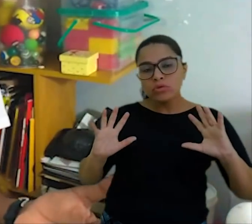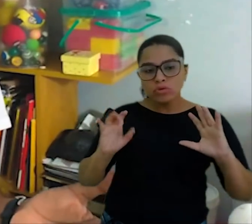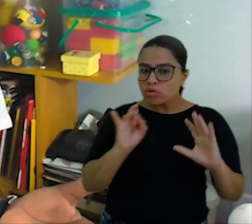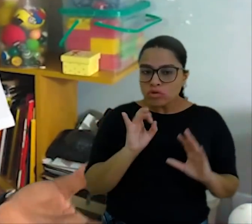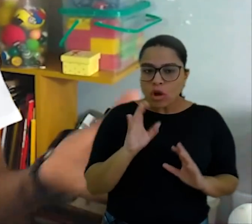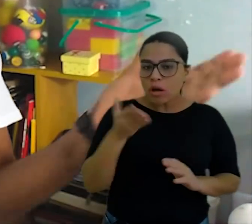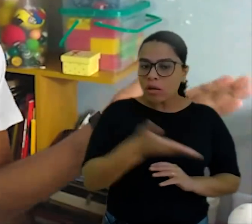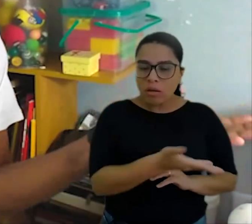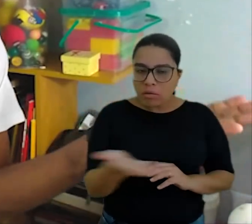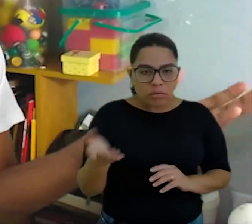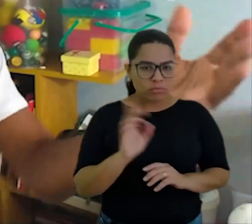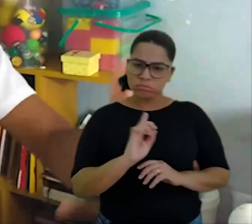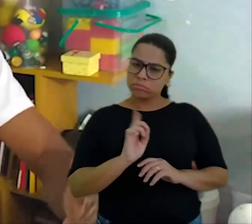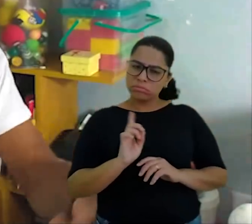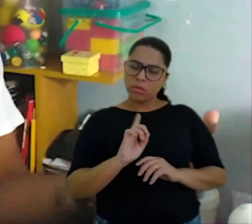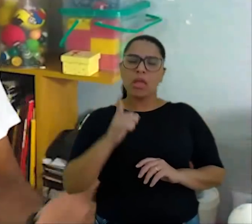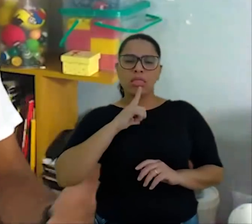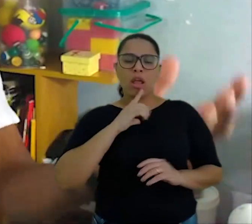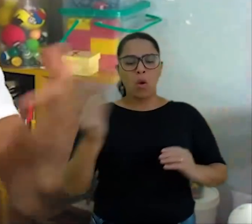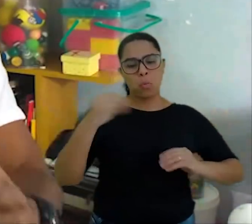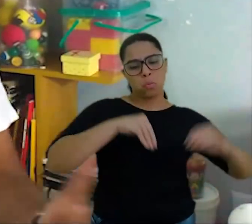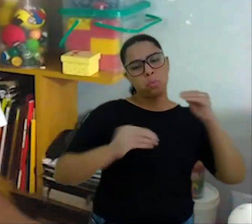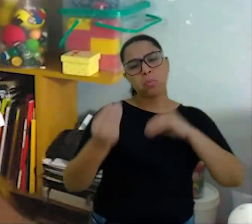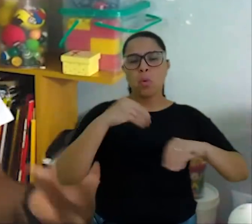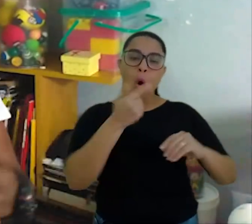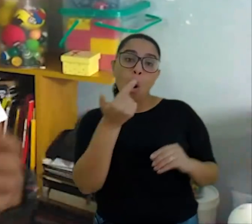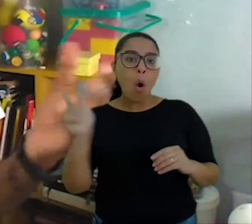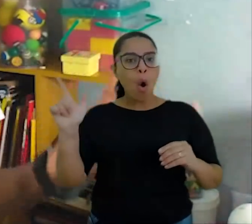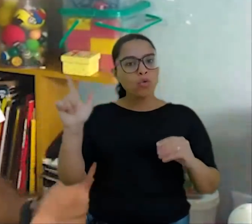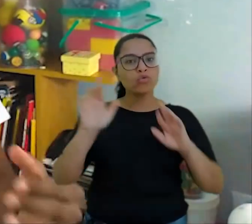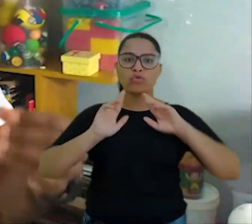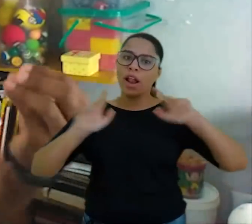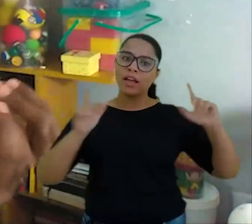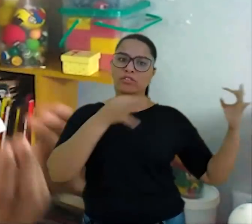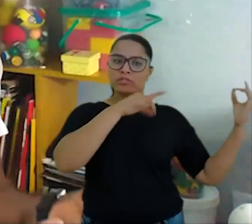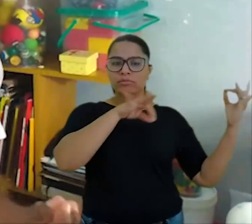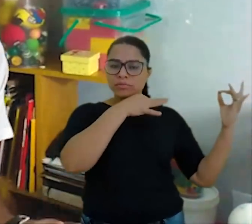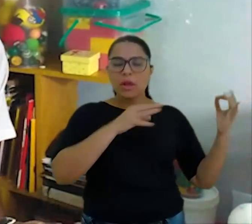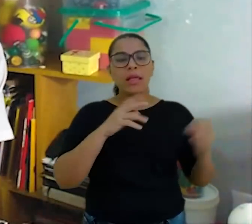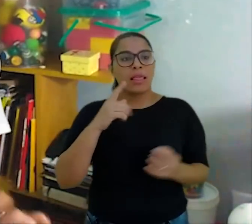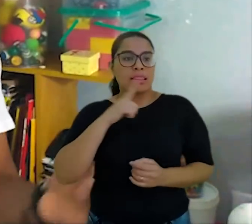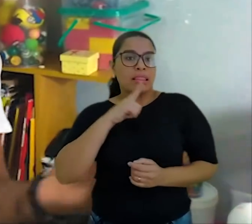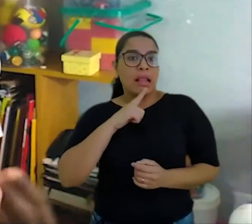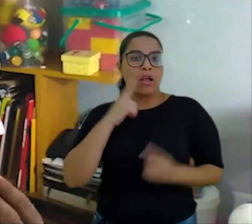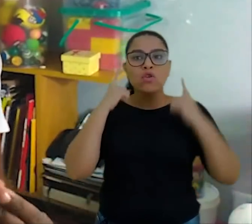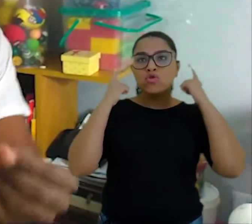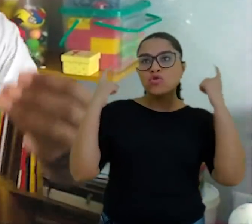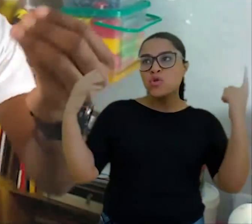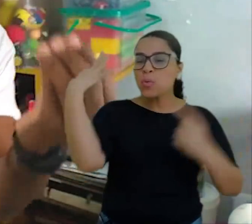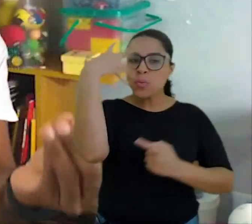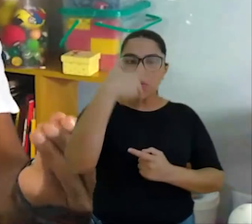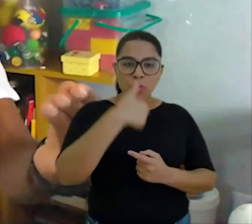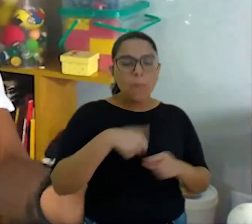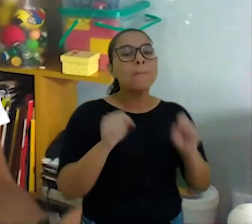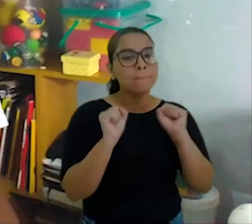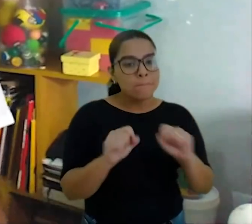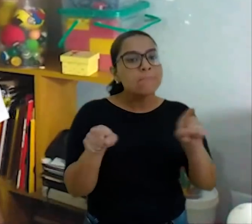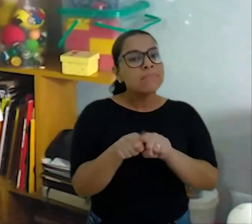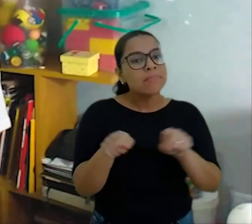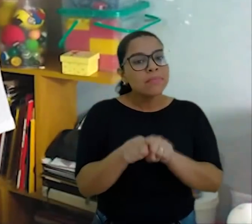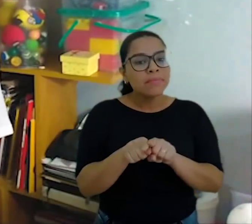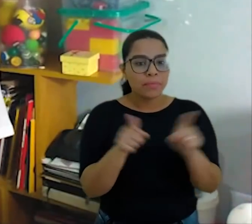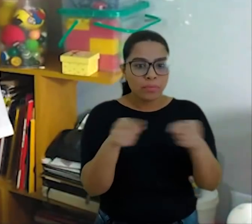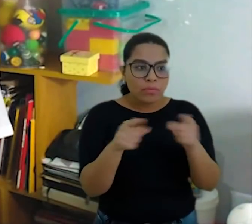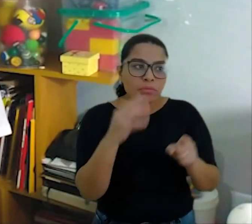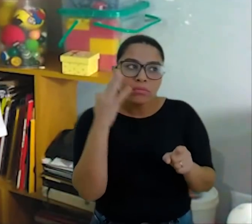só esses. Os instrumentistas vão colocando outros instrumentos que eles achem que tem um som bonito e que podem ficar bonito na música que